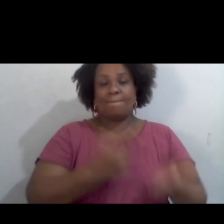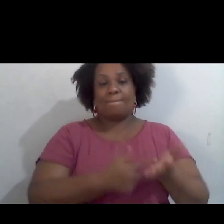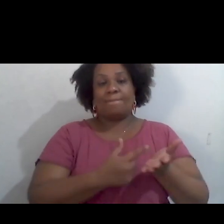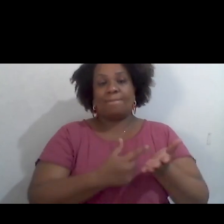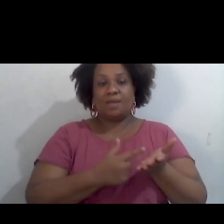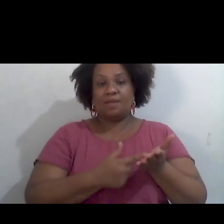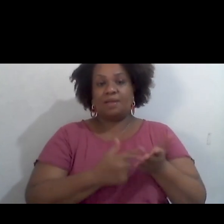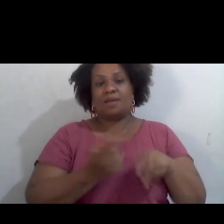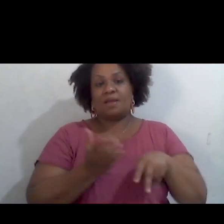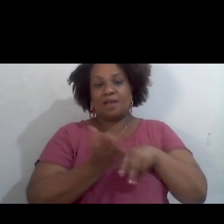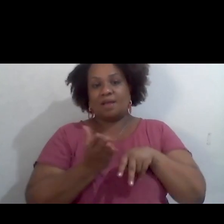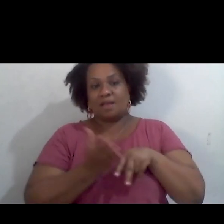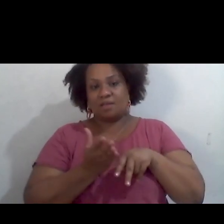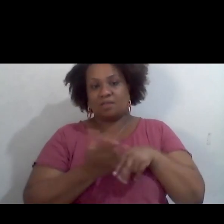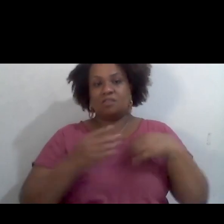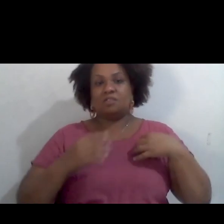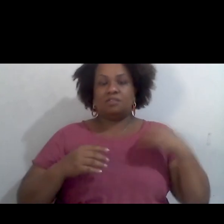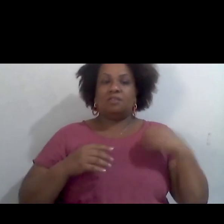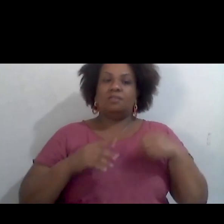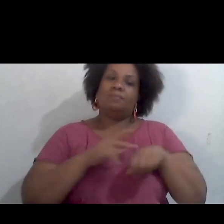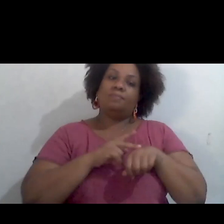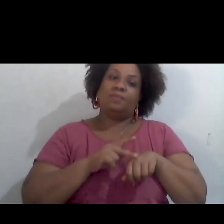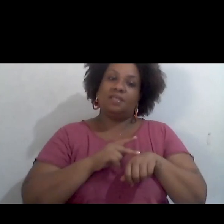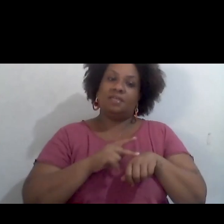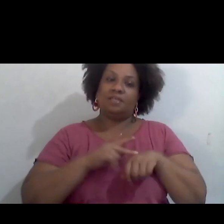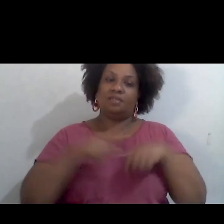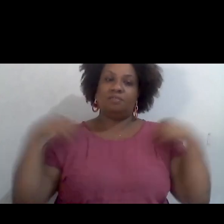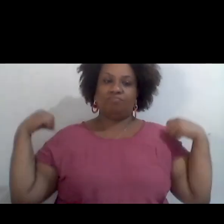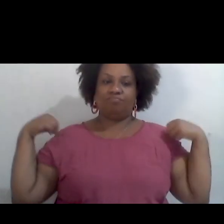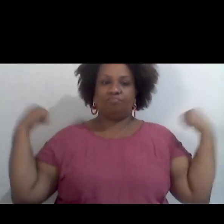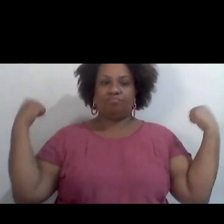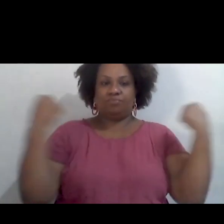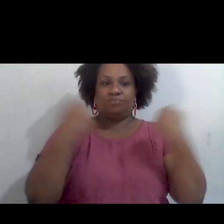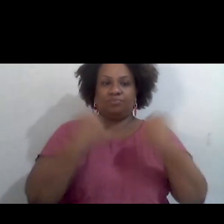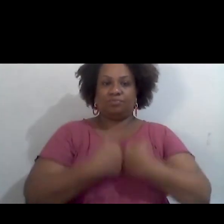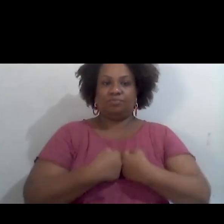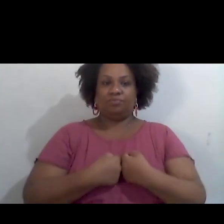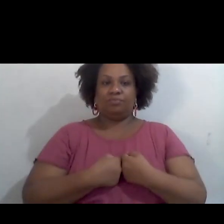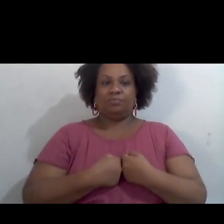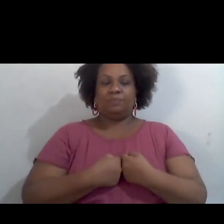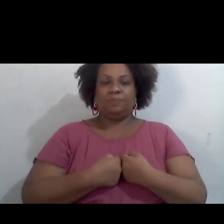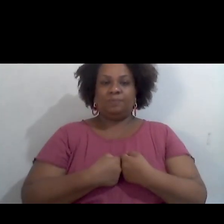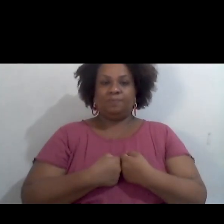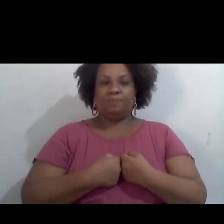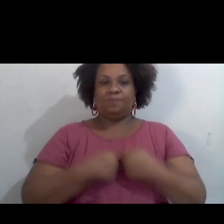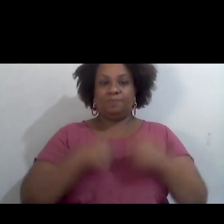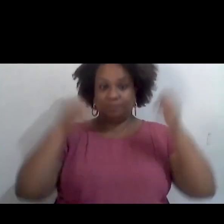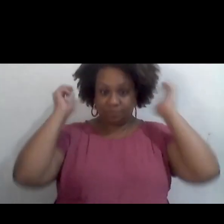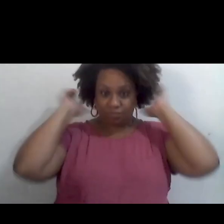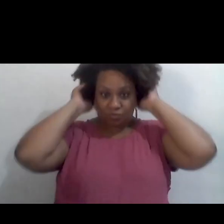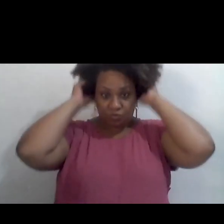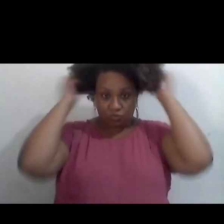calça jeans, blusa preta com um xale envolvendo no corpo. Eu tenho os cabelos